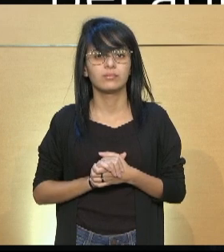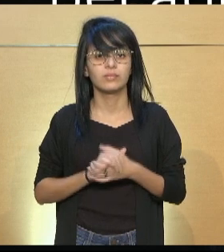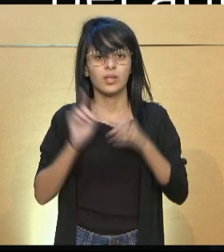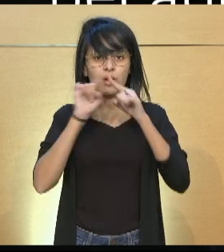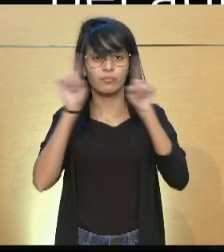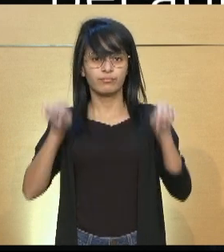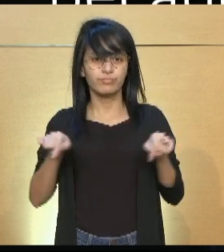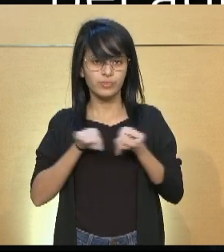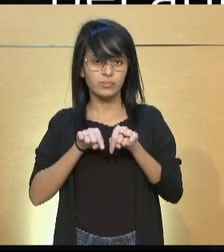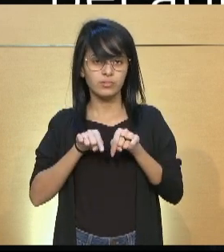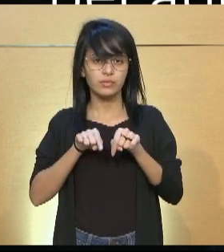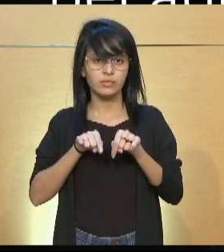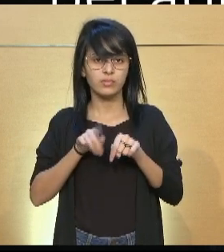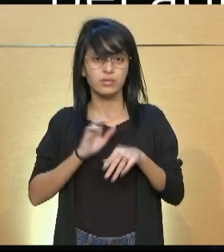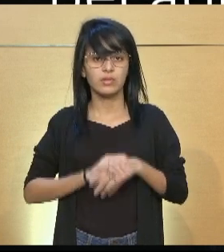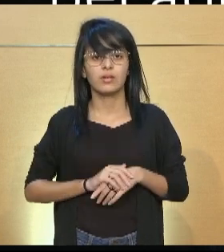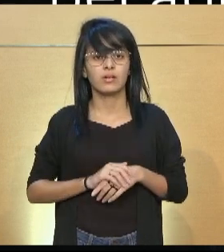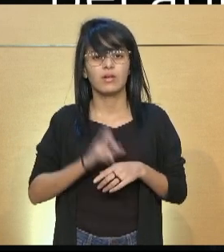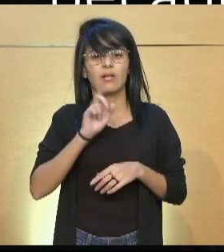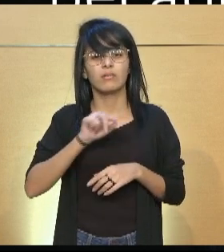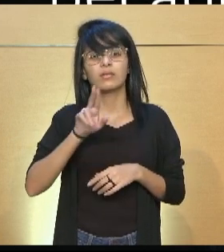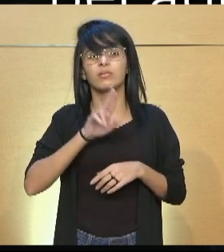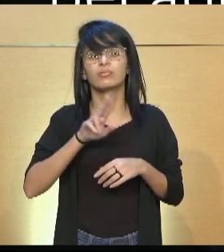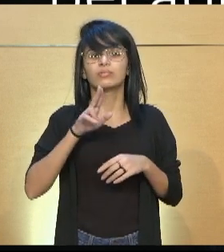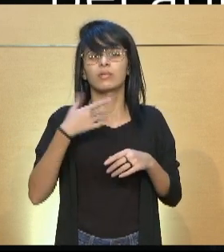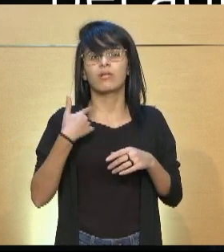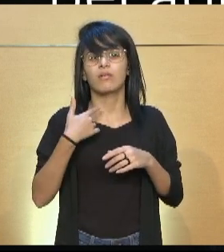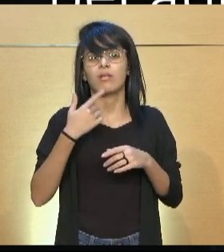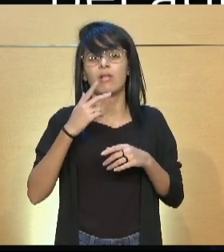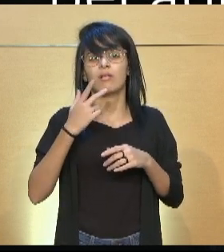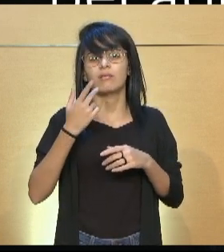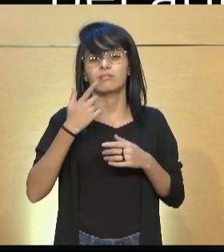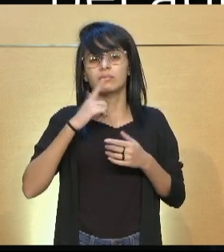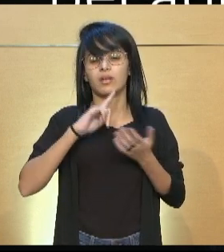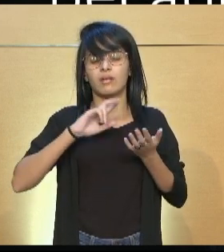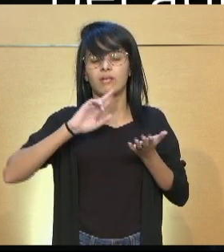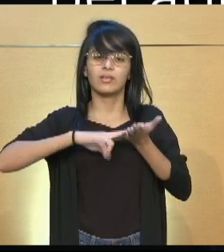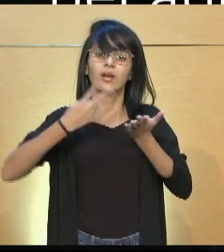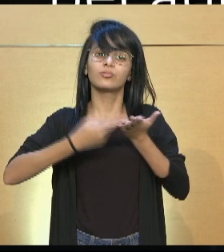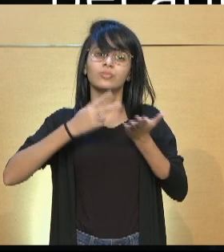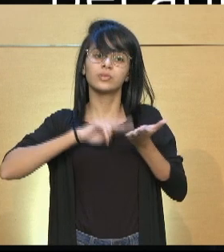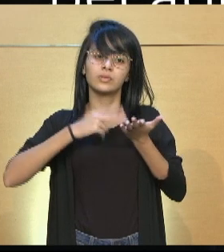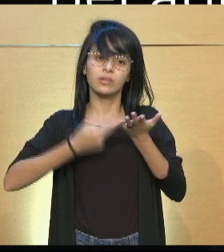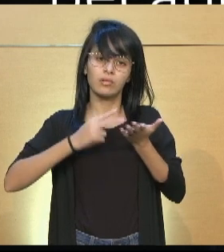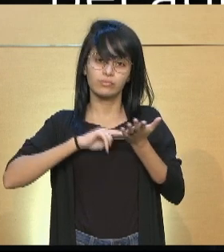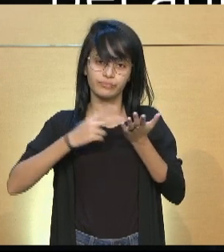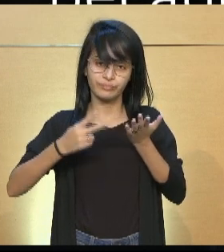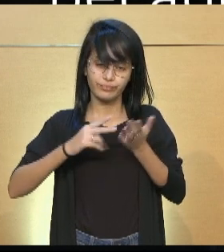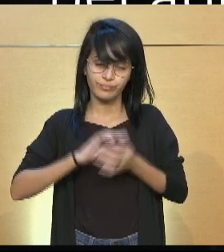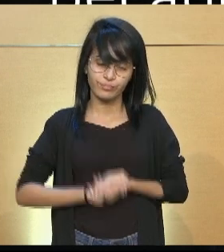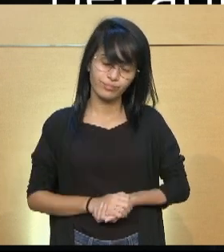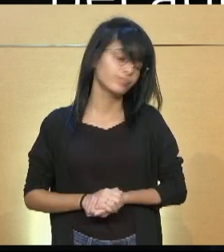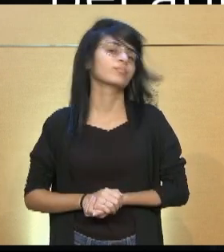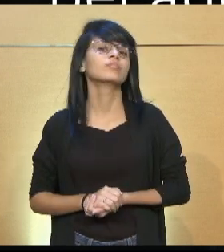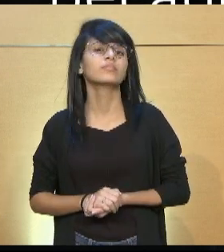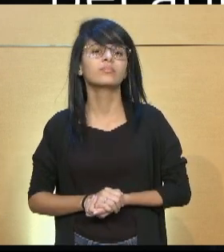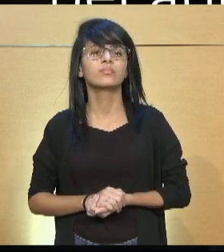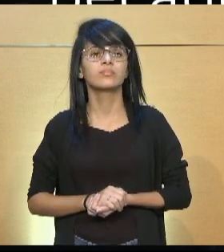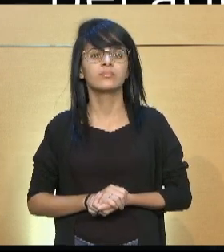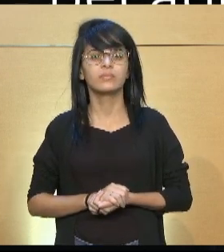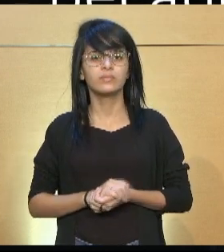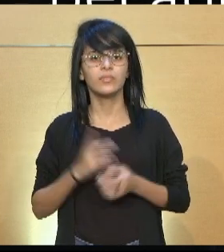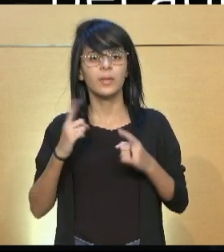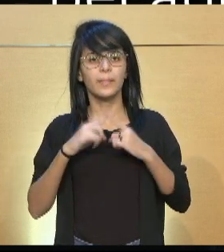zeugma, que não aparece no texto grego, então para que eu pudesse traduzir, precisei fazer um verbo de apoio a um verbo secundário. Vamos lá, 14a, mas